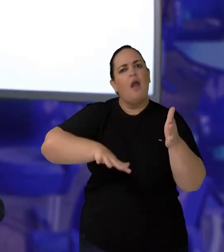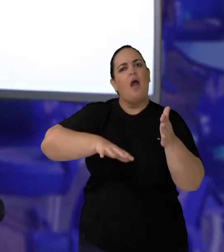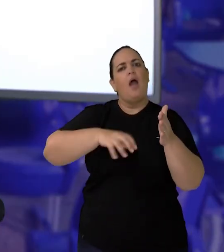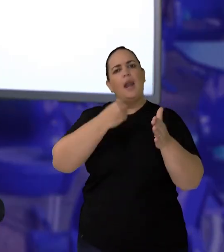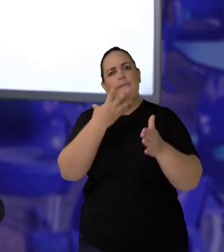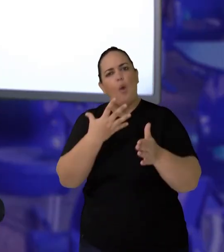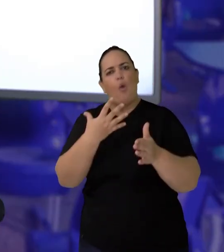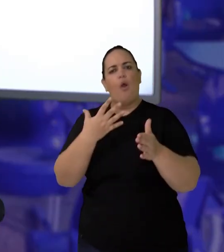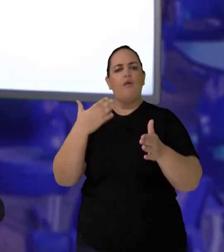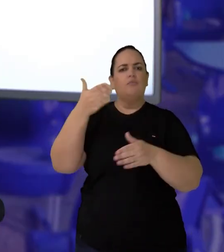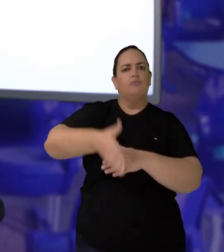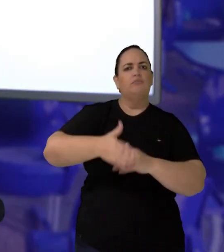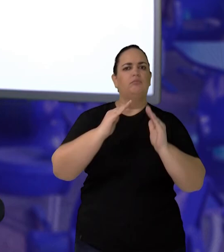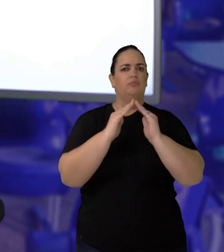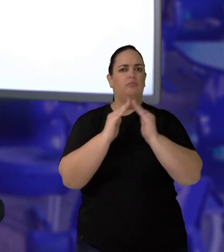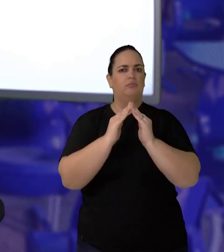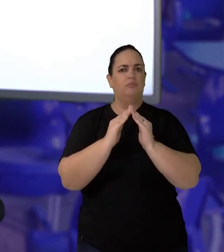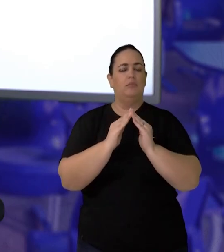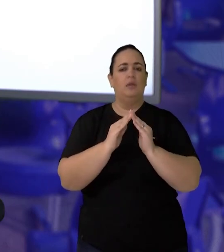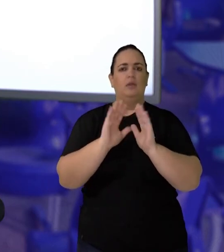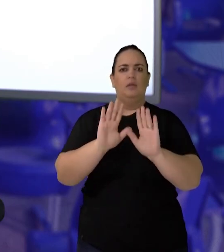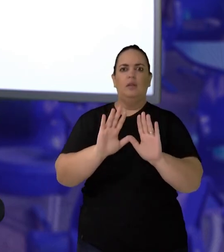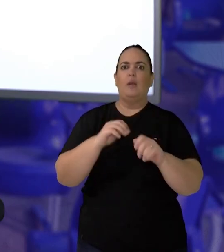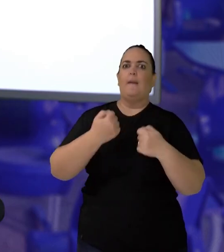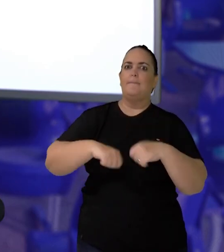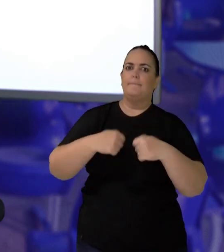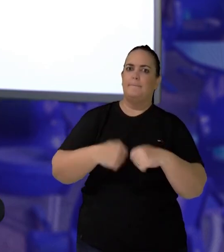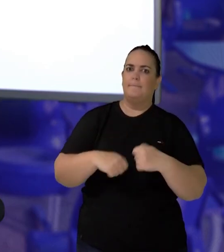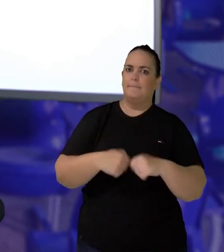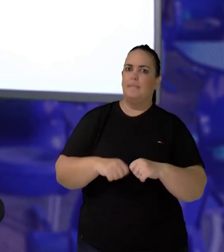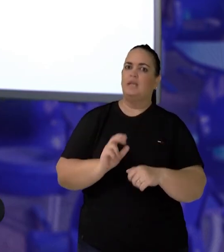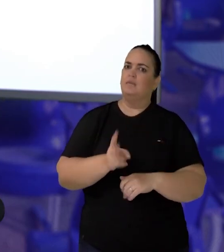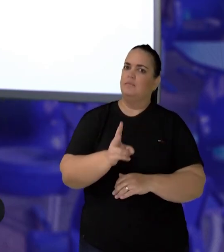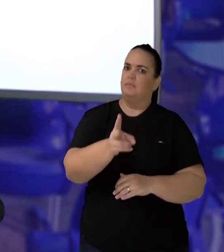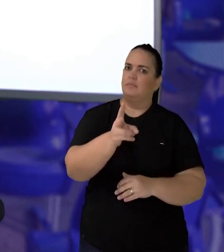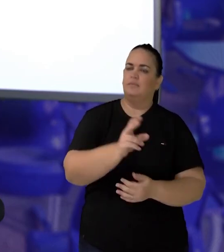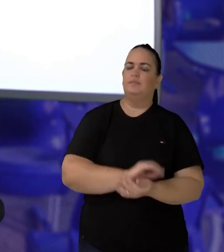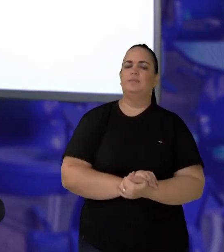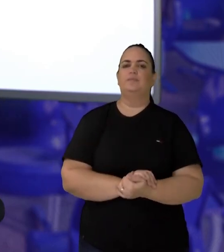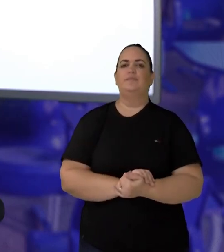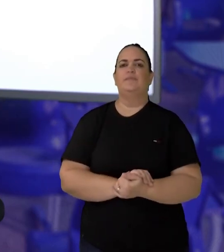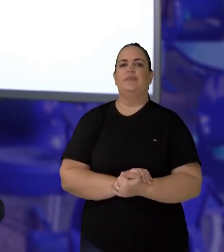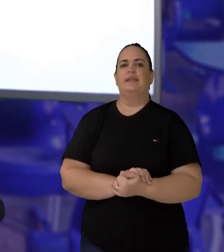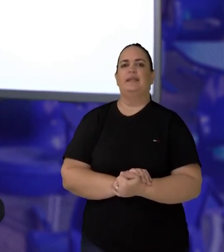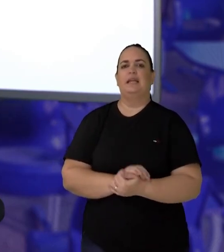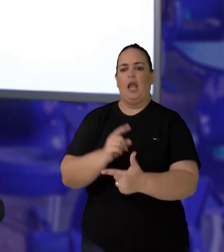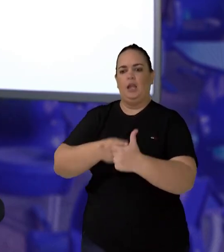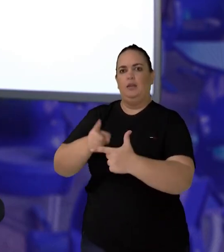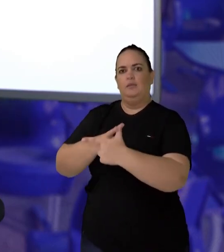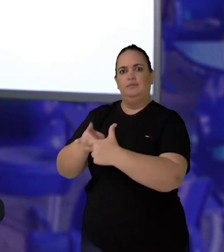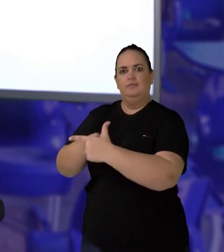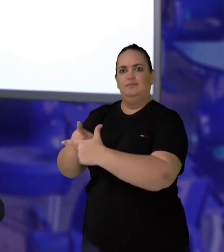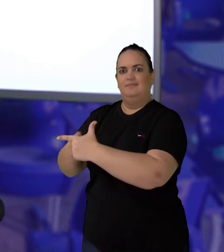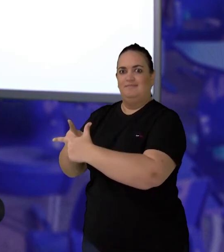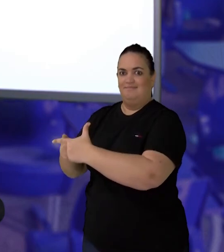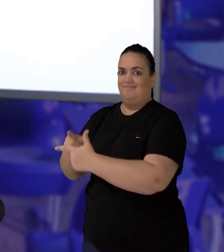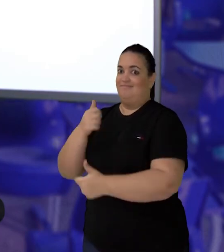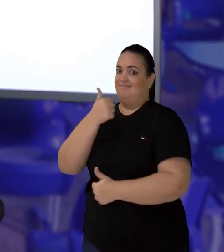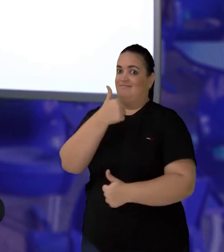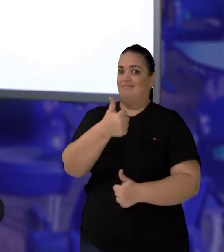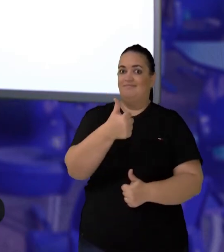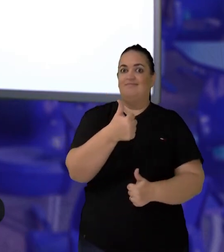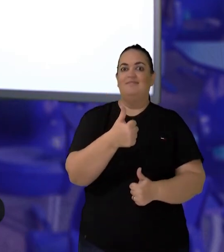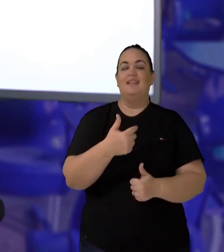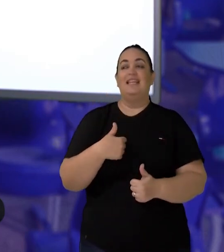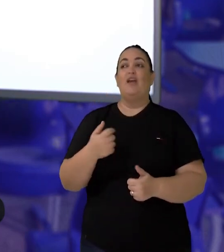negativas, são divisões sucessivas, correto? Vocês lembram lá do início da aula? Pois então, pessoal, eu vou ter que